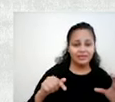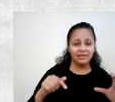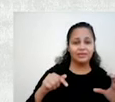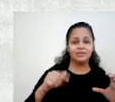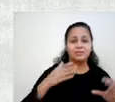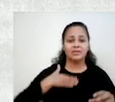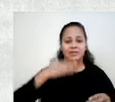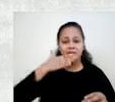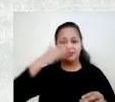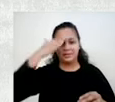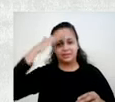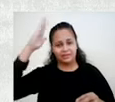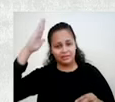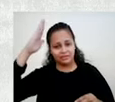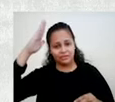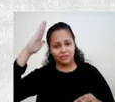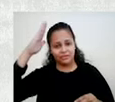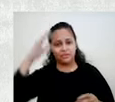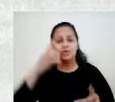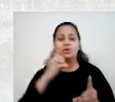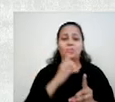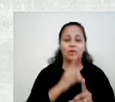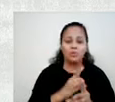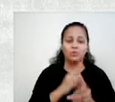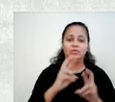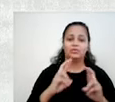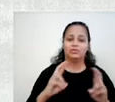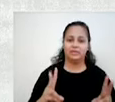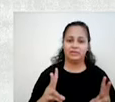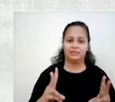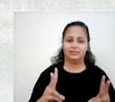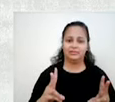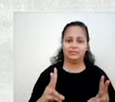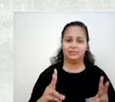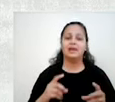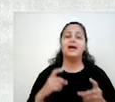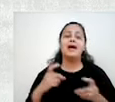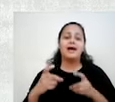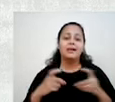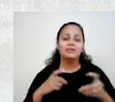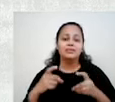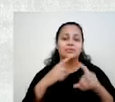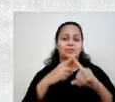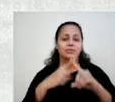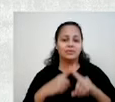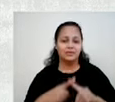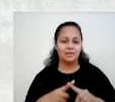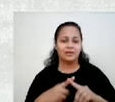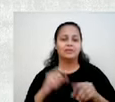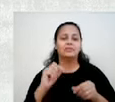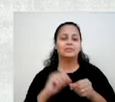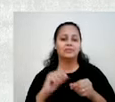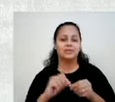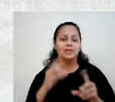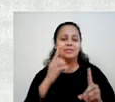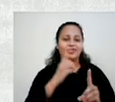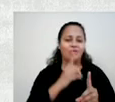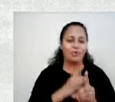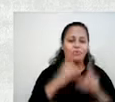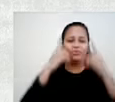diferenças. Prontos? Bom, as cruzadas, pessoal, provocaram um